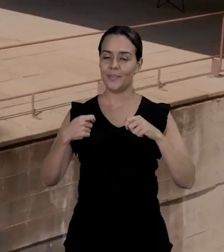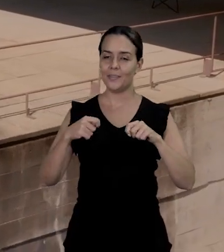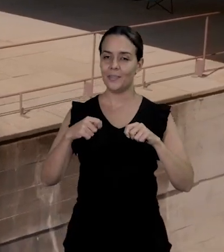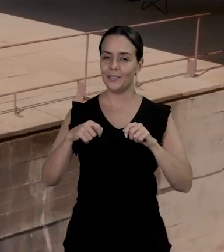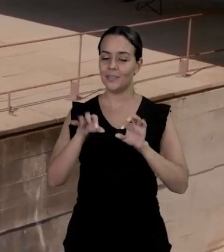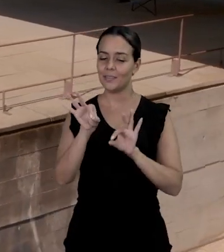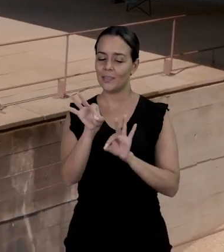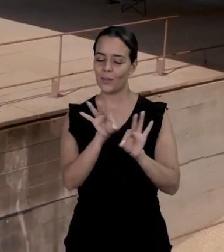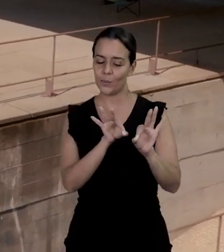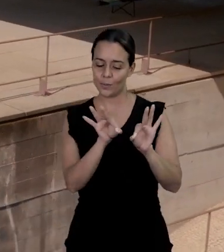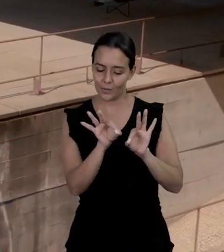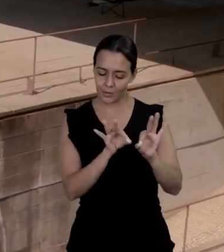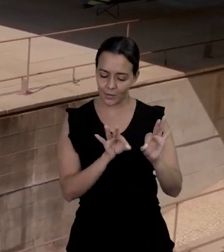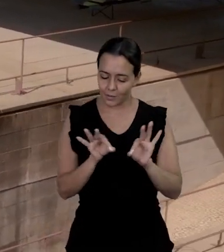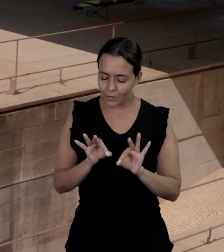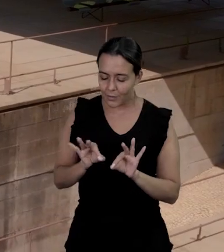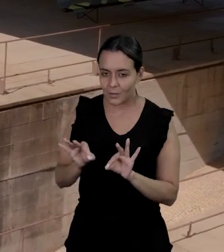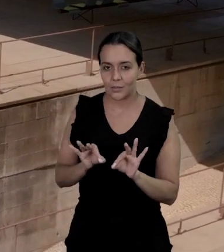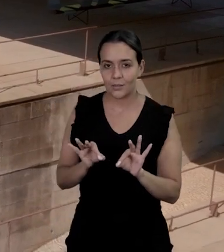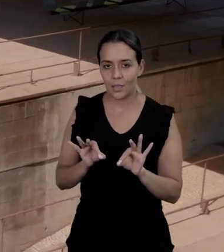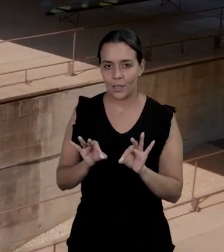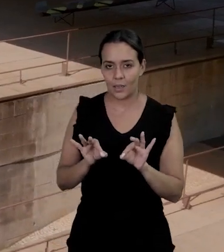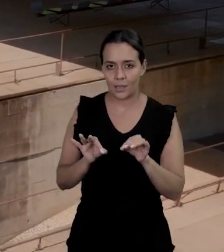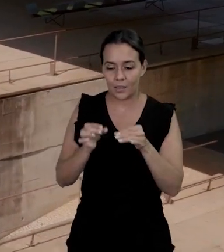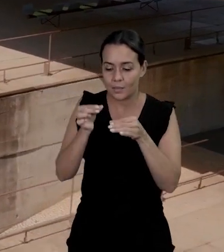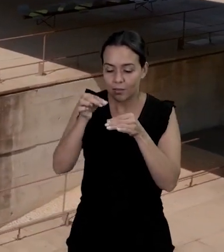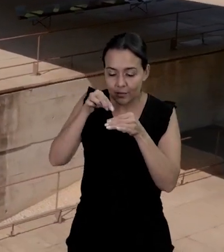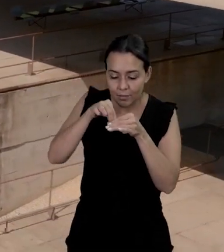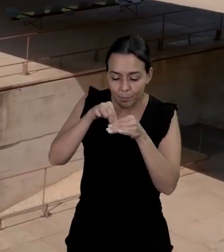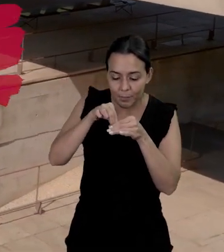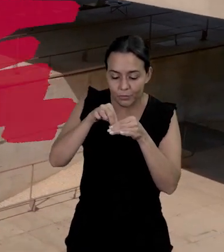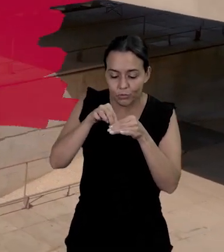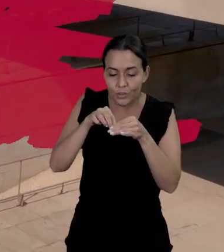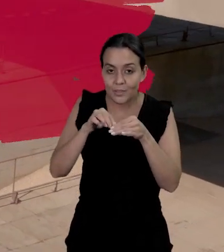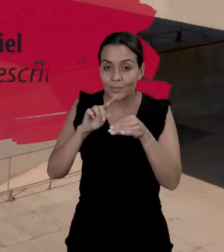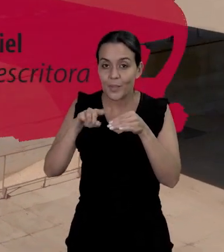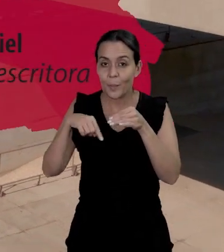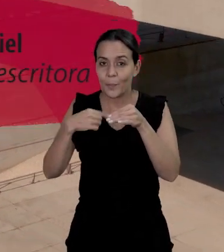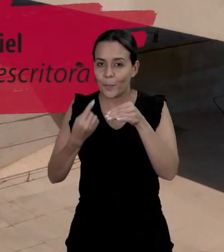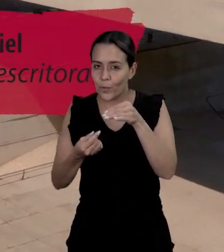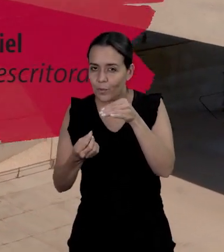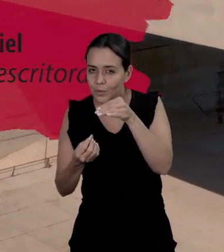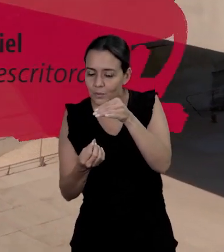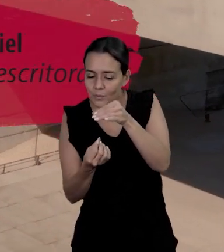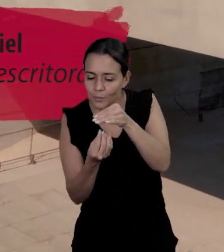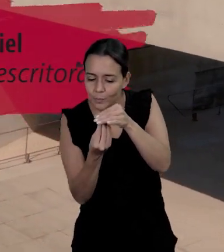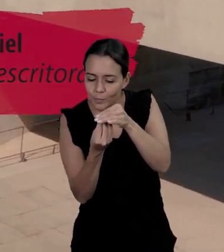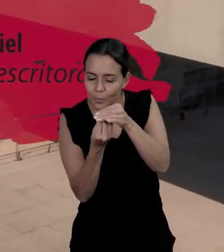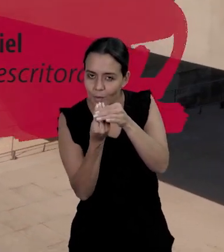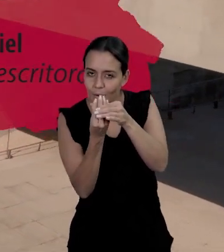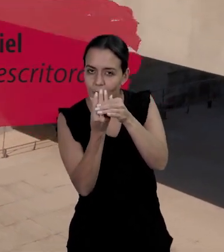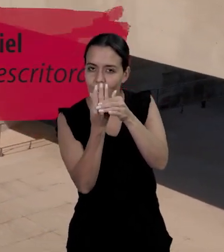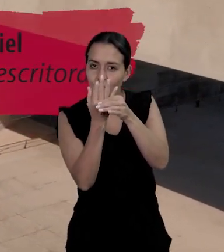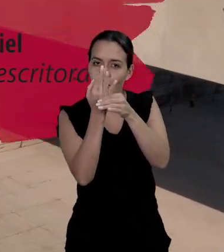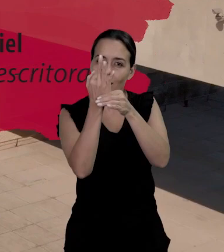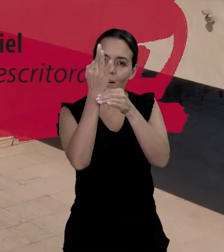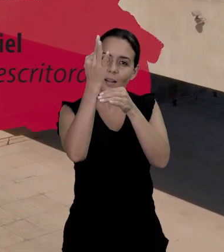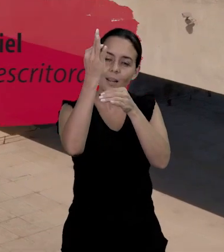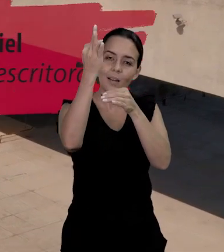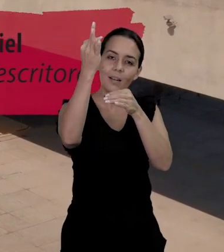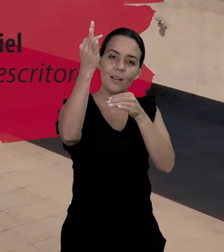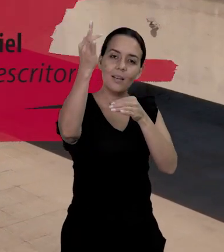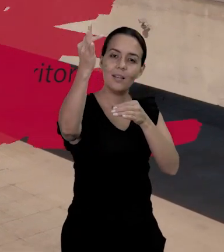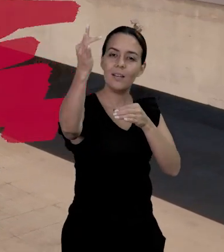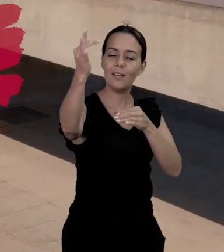presente. Quando a gente enxerga essas sementinhas, a gente consegue enxergar muito mais para onde elas podem ir, né? E normalmente